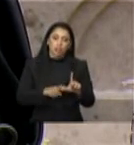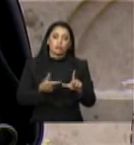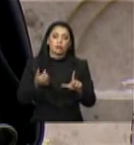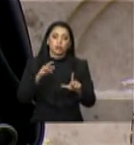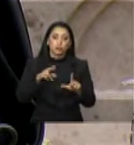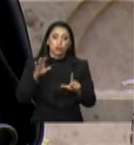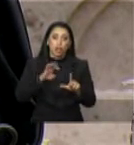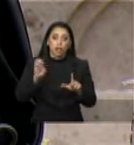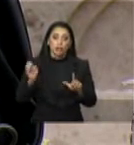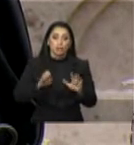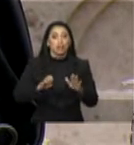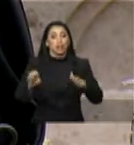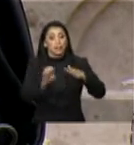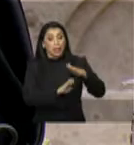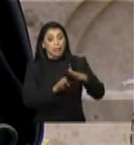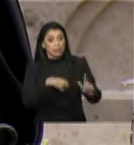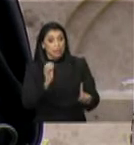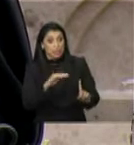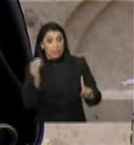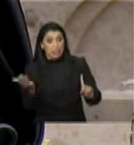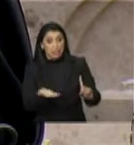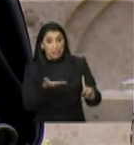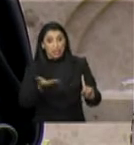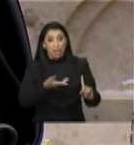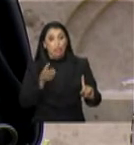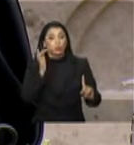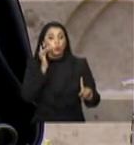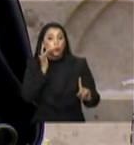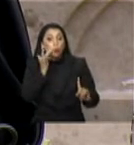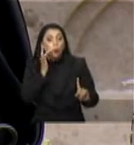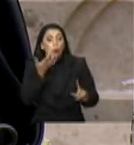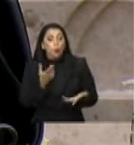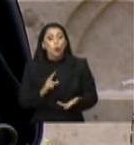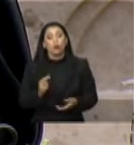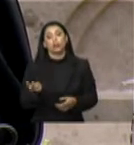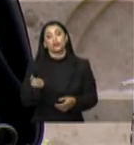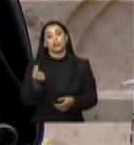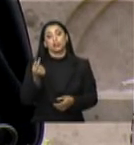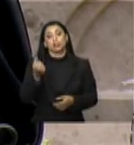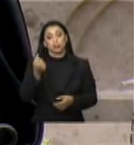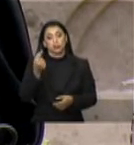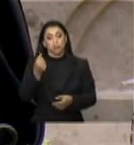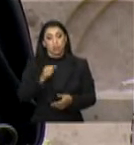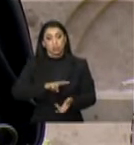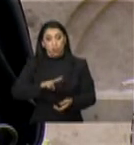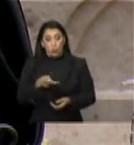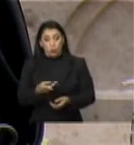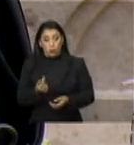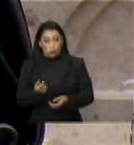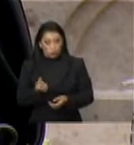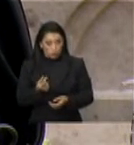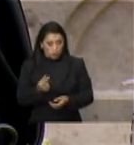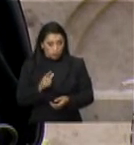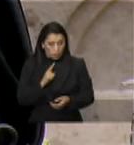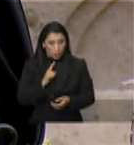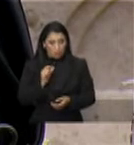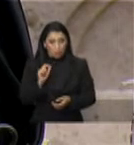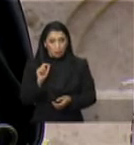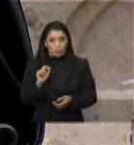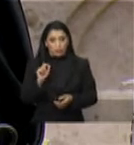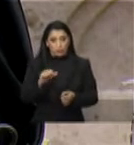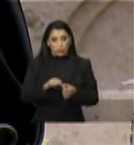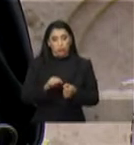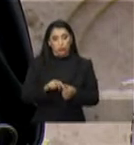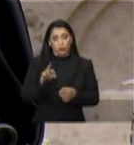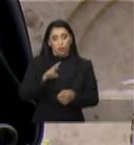interposto pela empresa Hair acerca do Ouro enquanto tático financeiro instrumento cambial aspecto enfrentado no